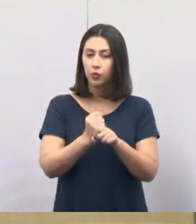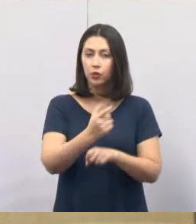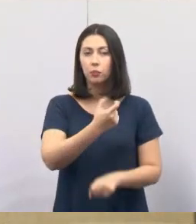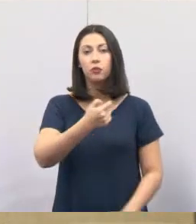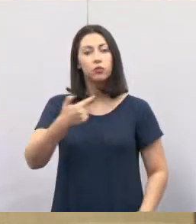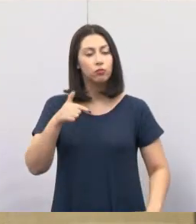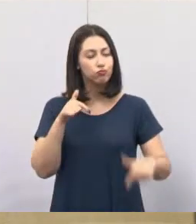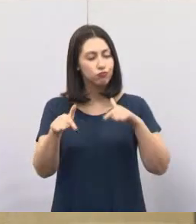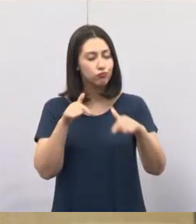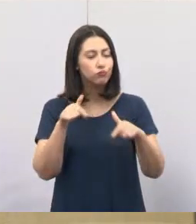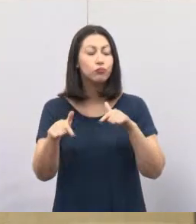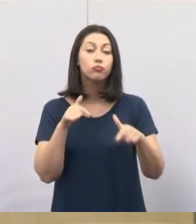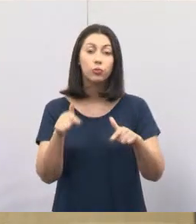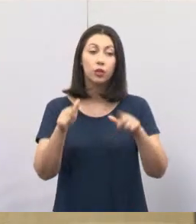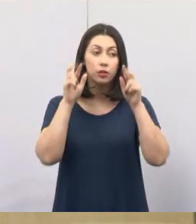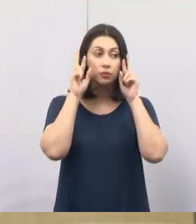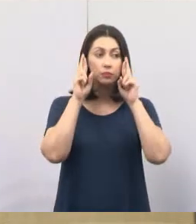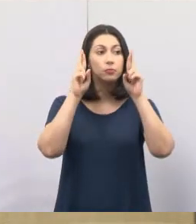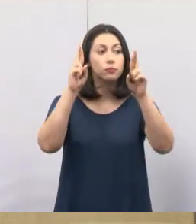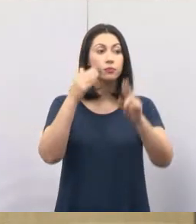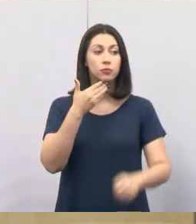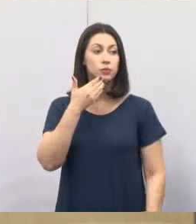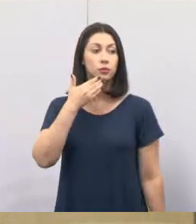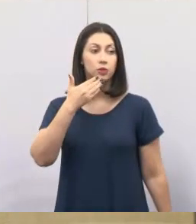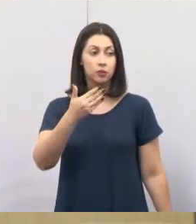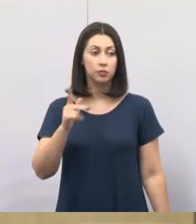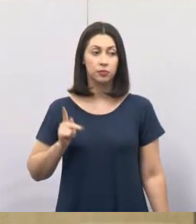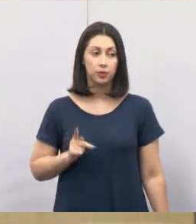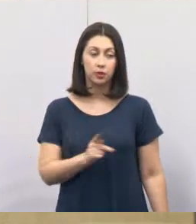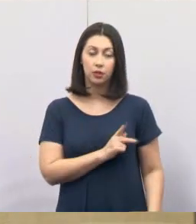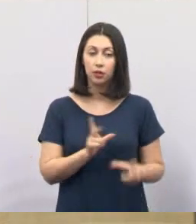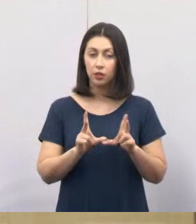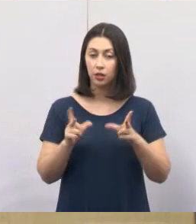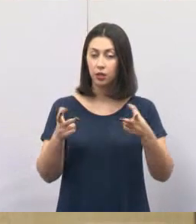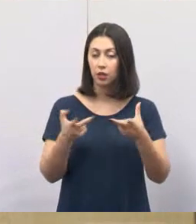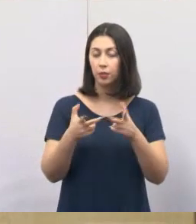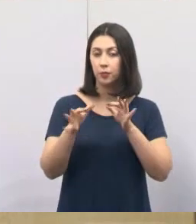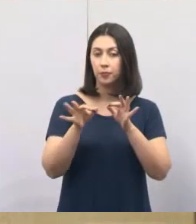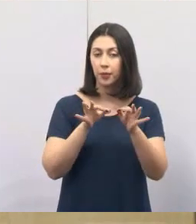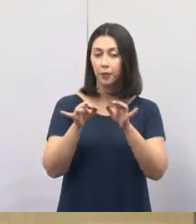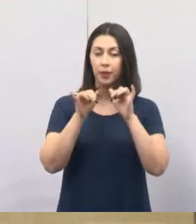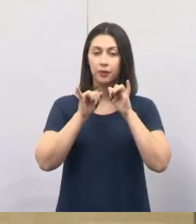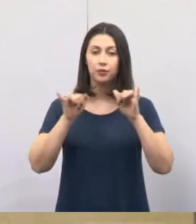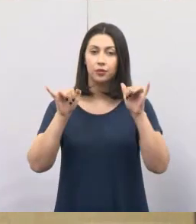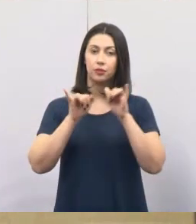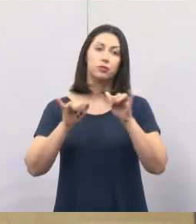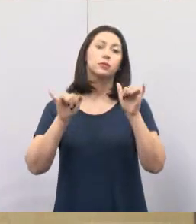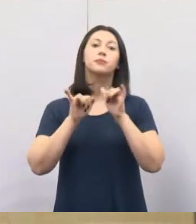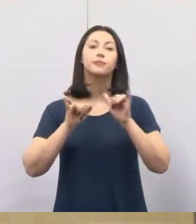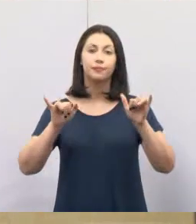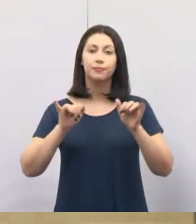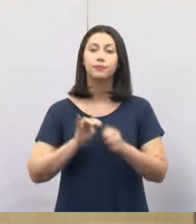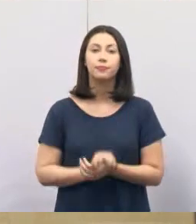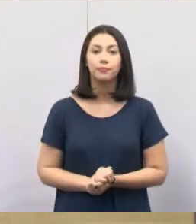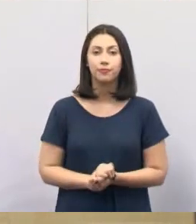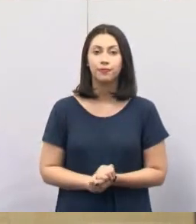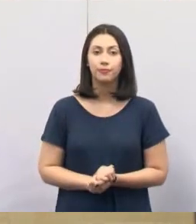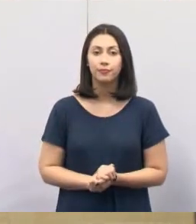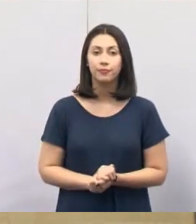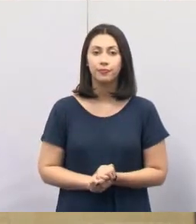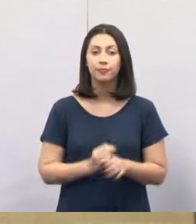2022. Feito esse registro, respeitosamente requeremos a presidência dessa casa que seja adotada as providências habituais para a divulgação da presente